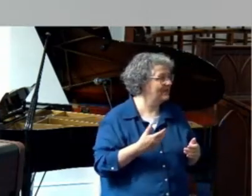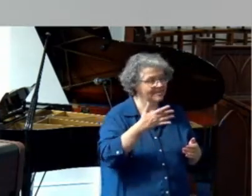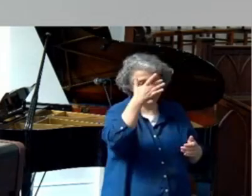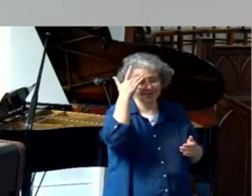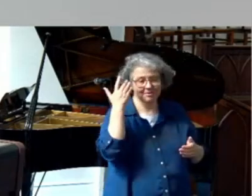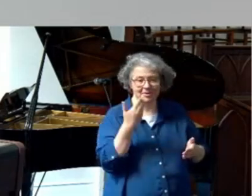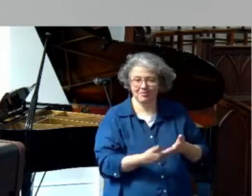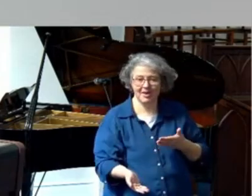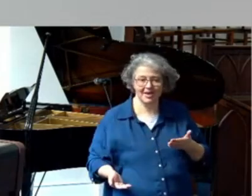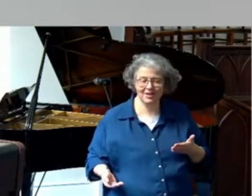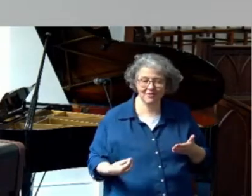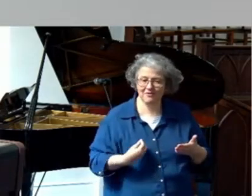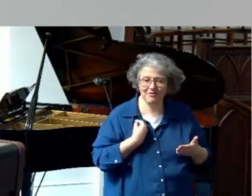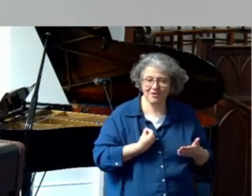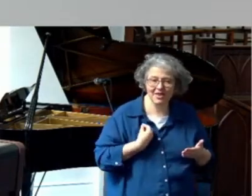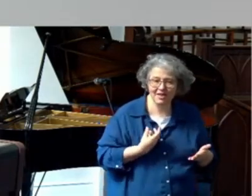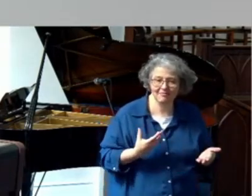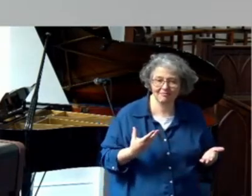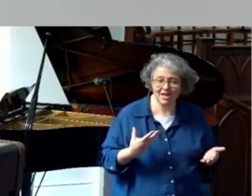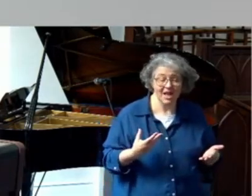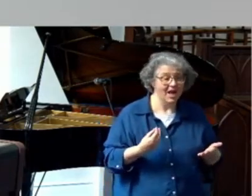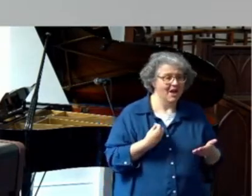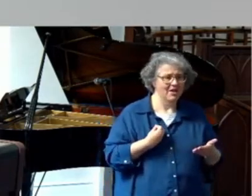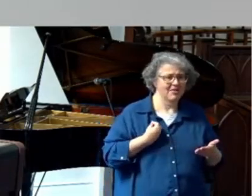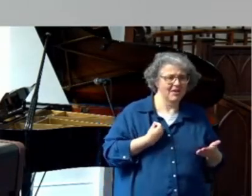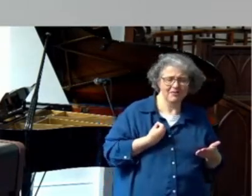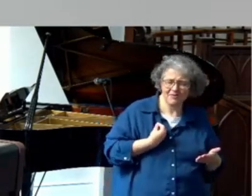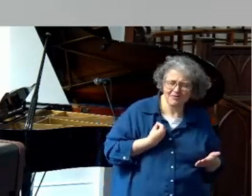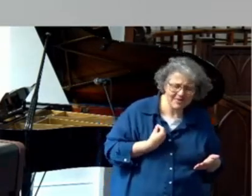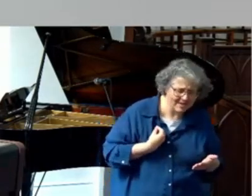E não tem nada na sua alma.